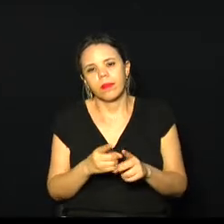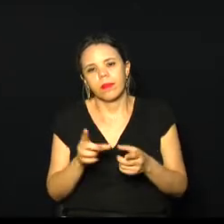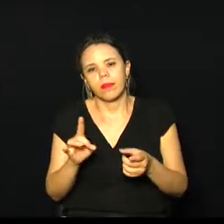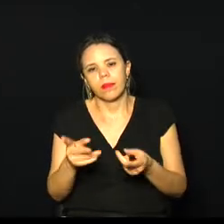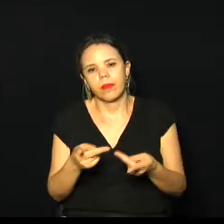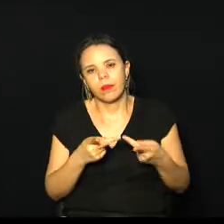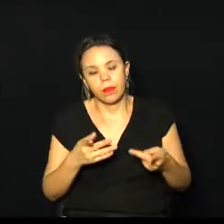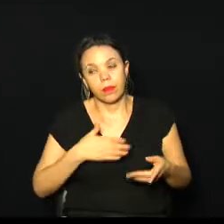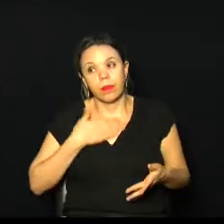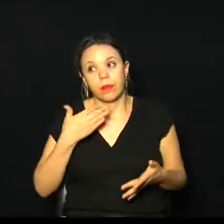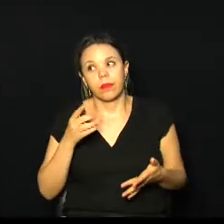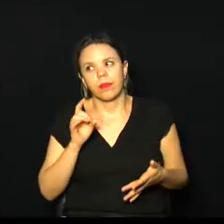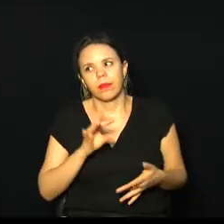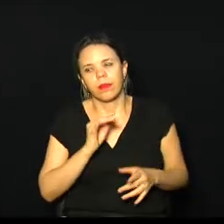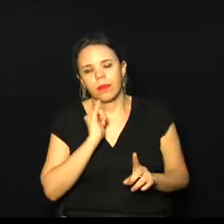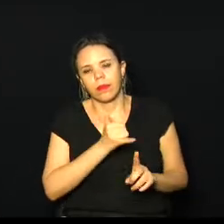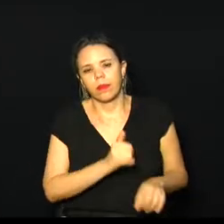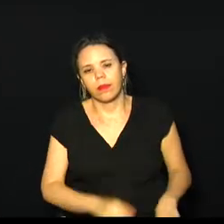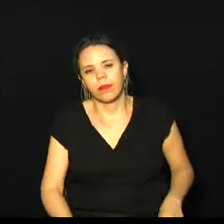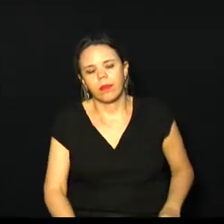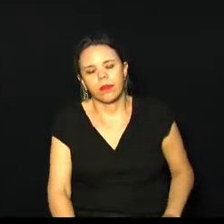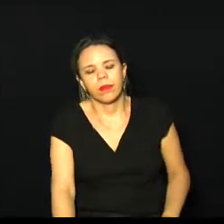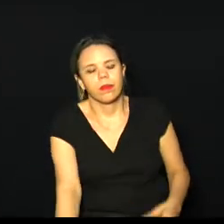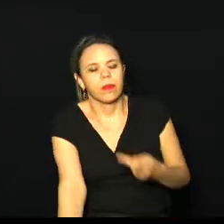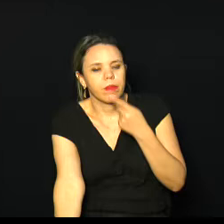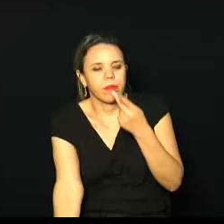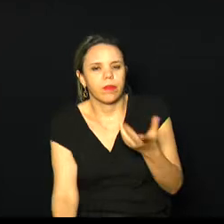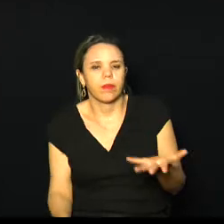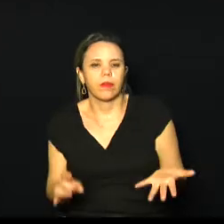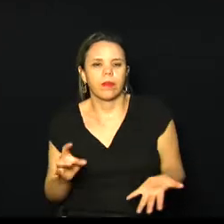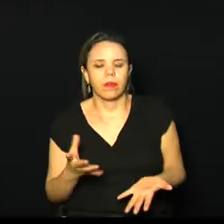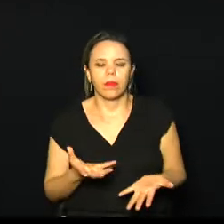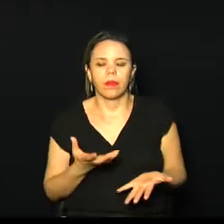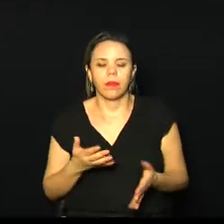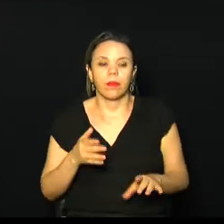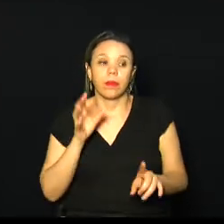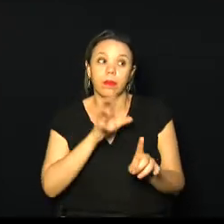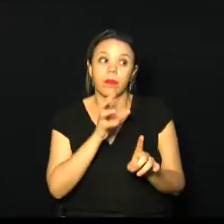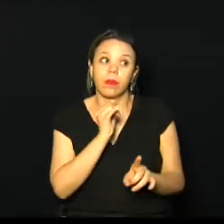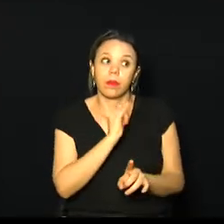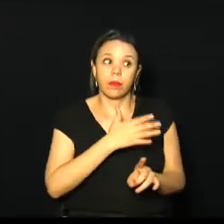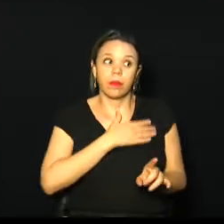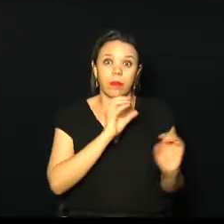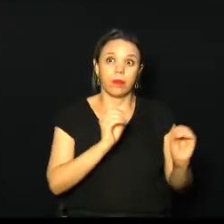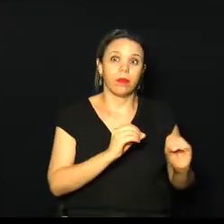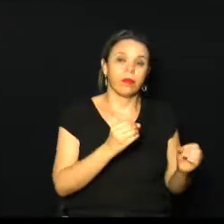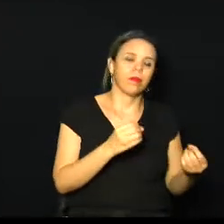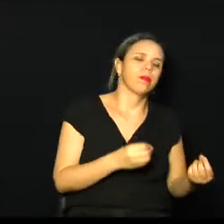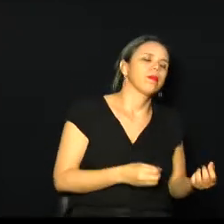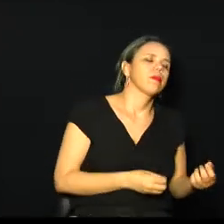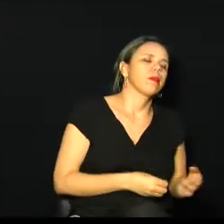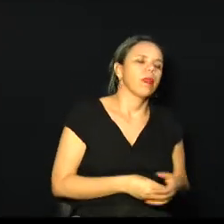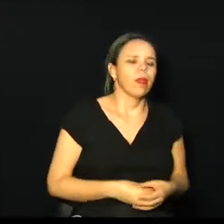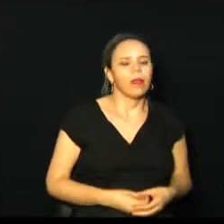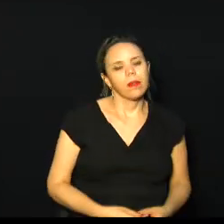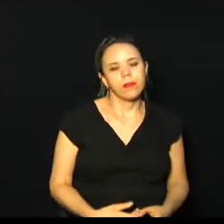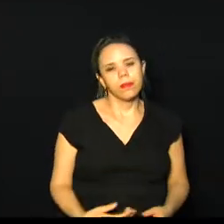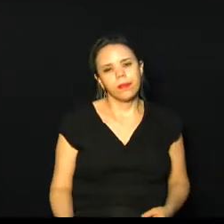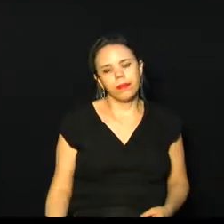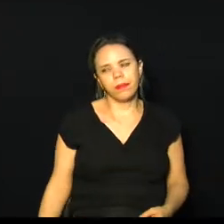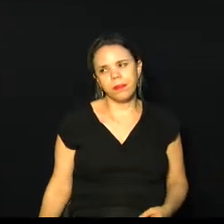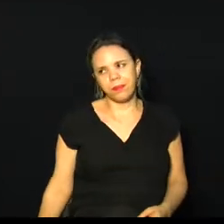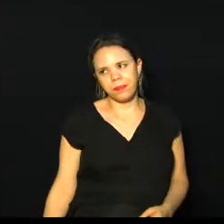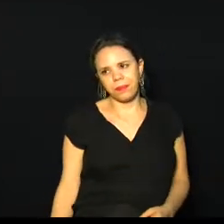ter um susto. Né? Elas falam, não, a gente só quer que você dê um susto nele, eu não quero nada, só quero que você dê um susto.